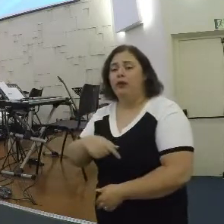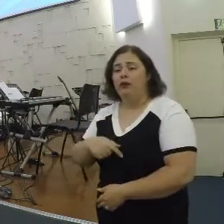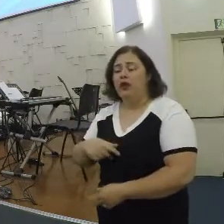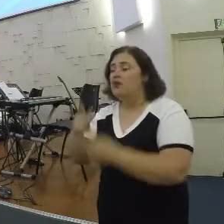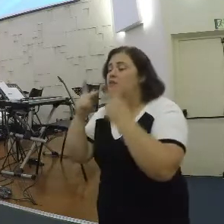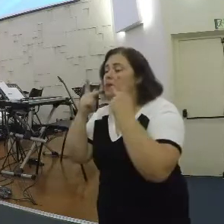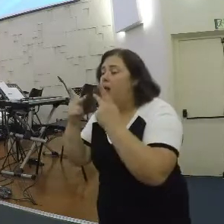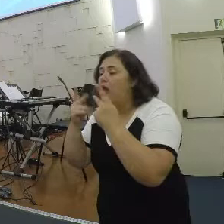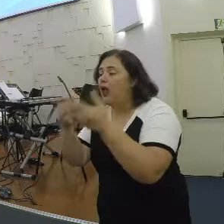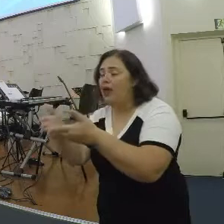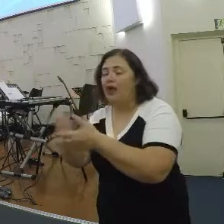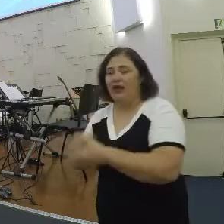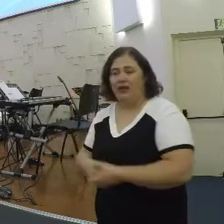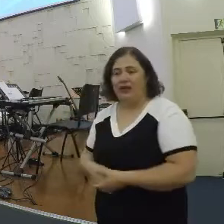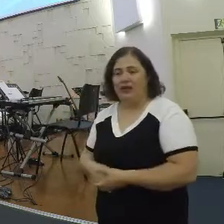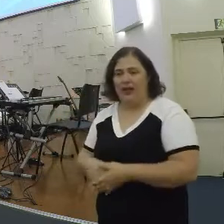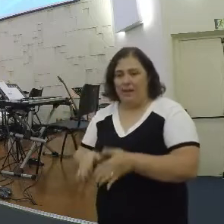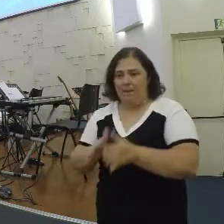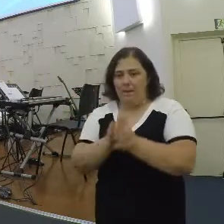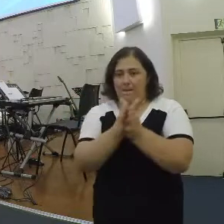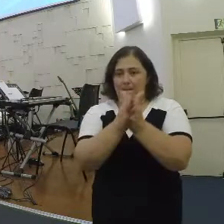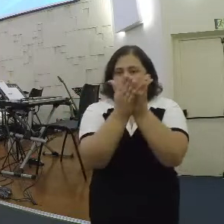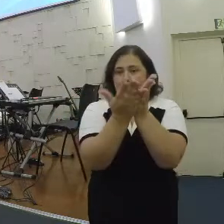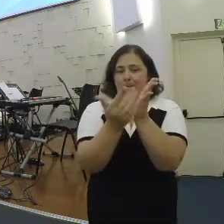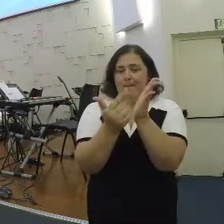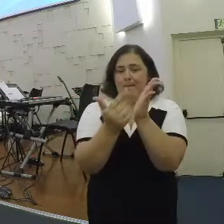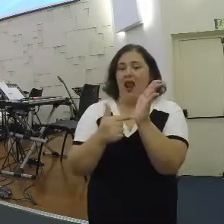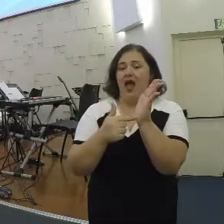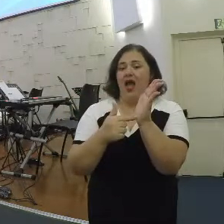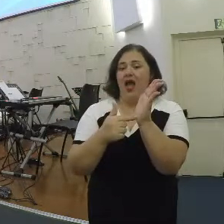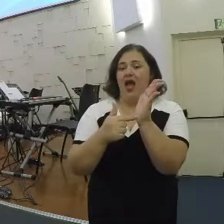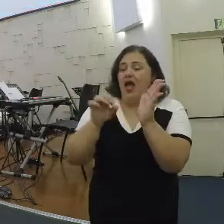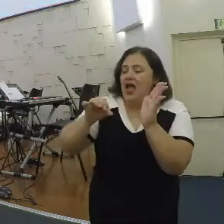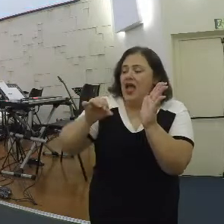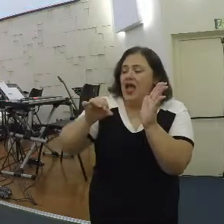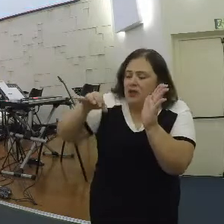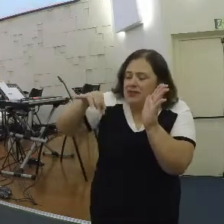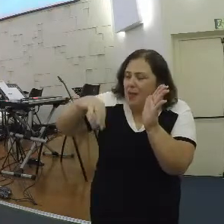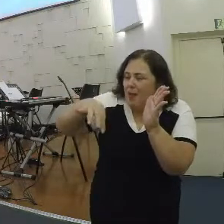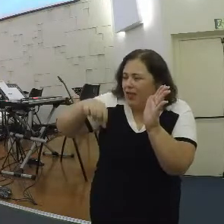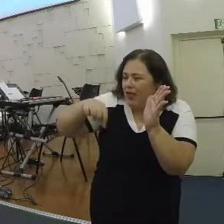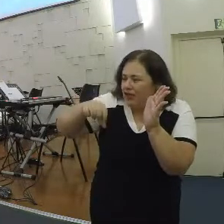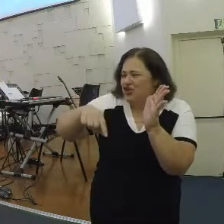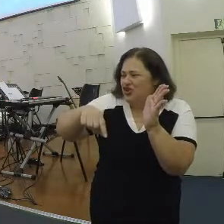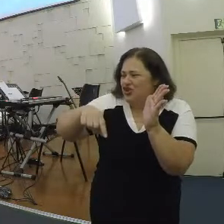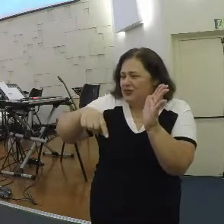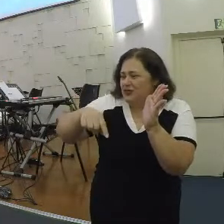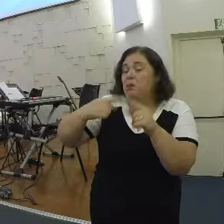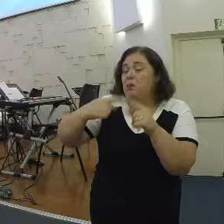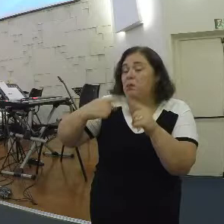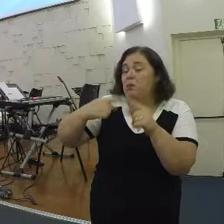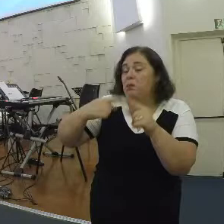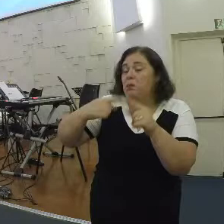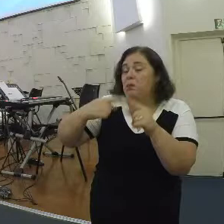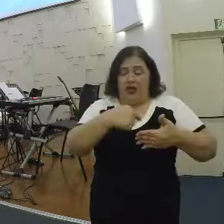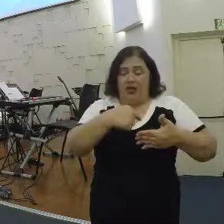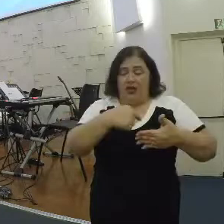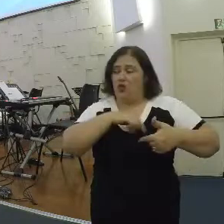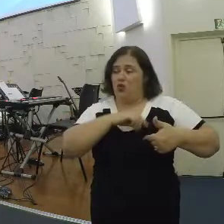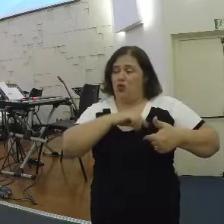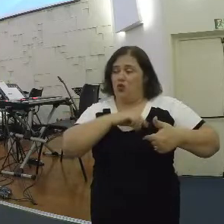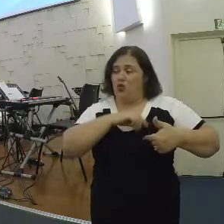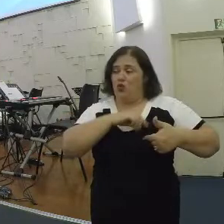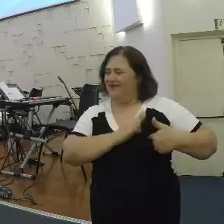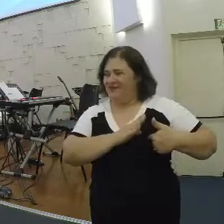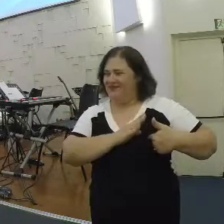nos mostra isso. Os solos são os corações. Existem dois tipos de